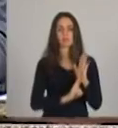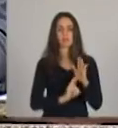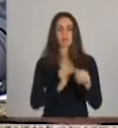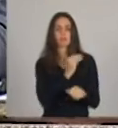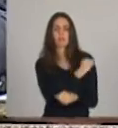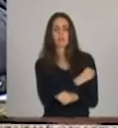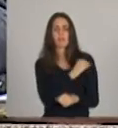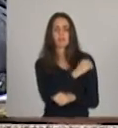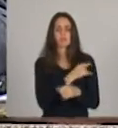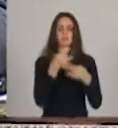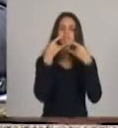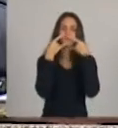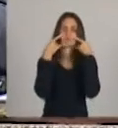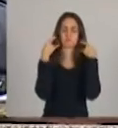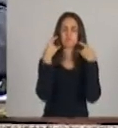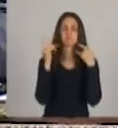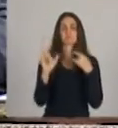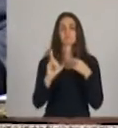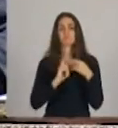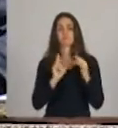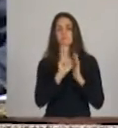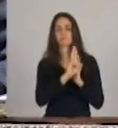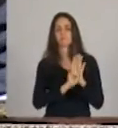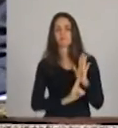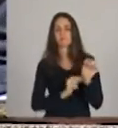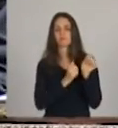com proteção, álcool em gel, proteção